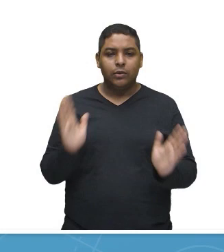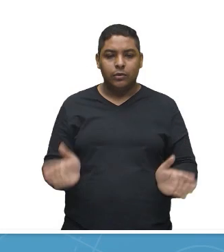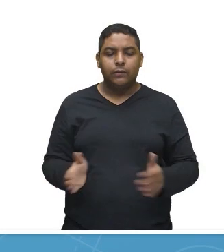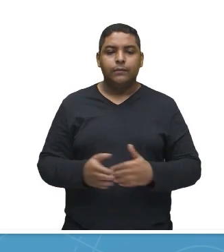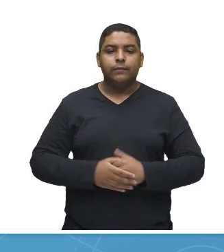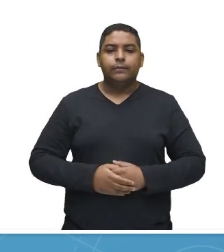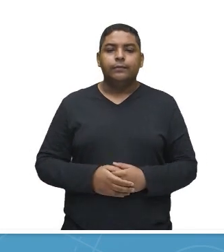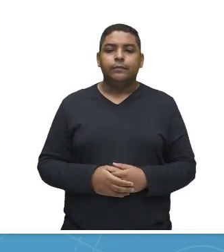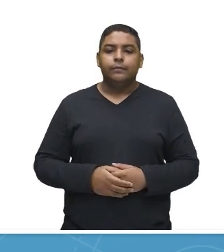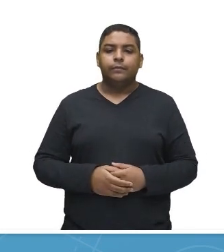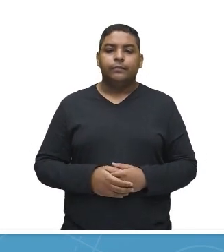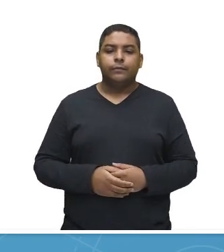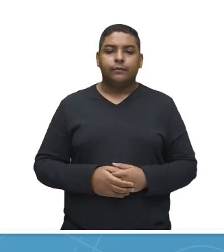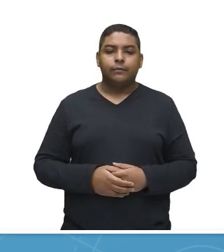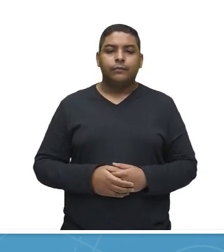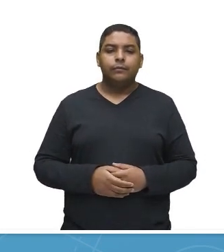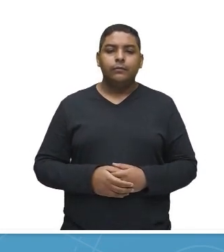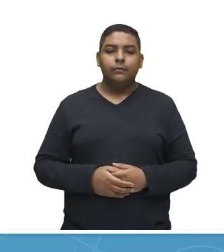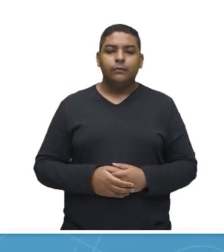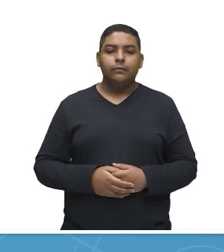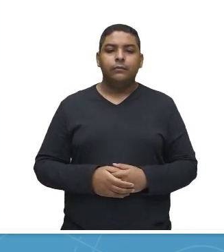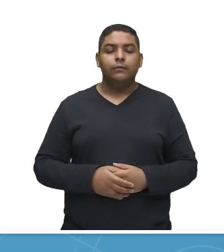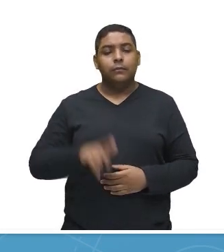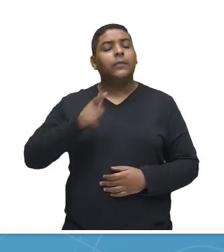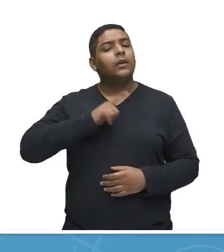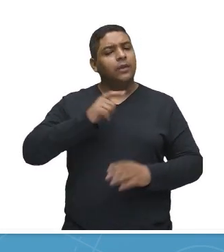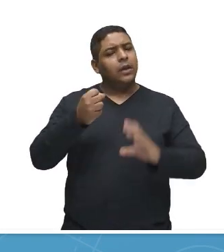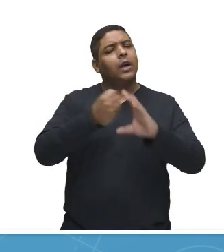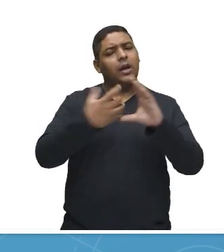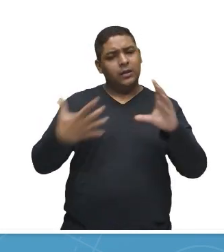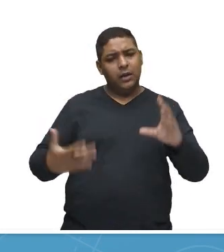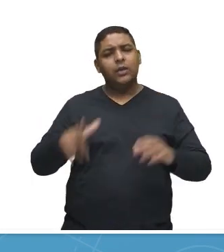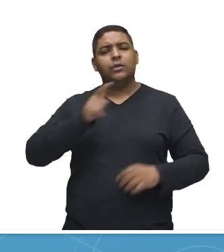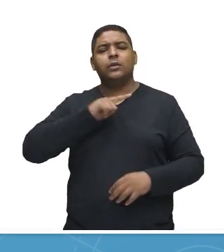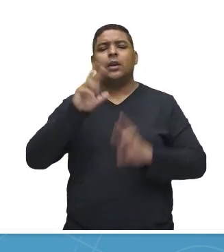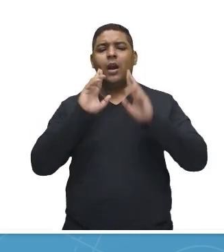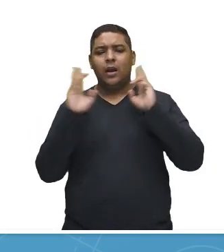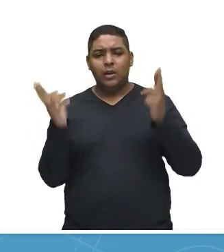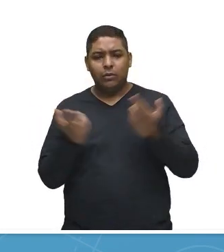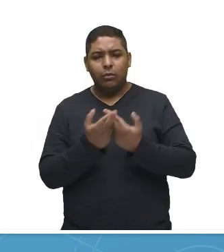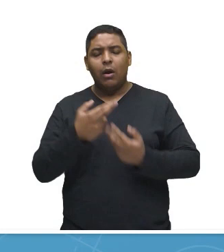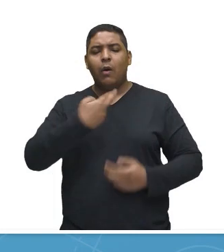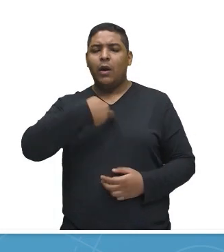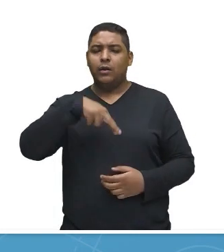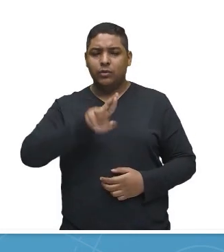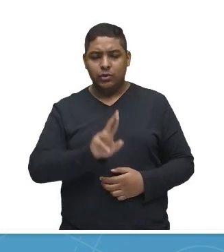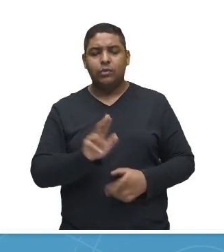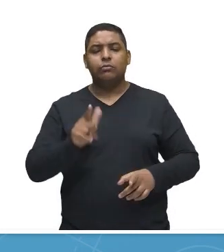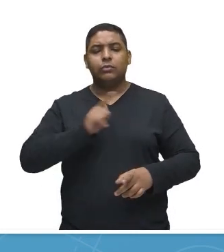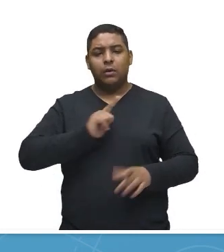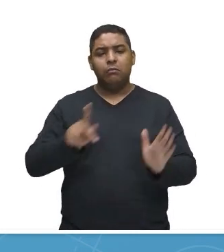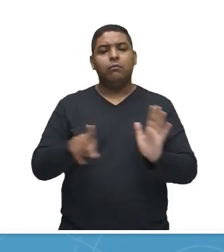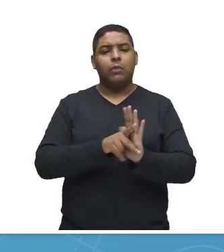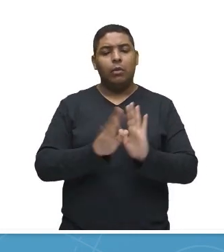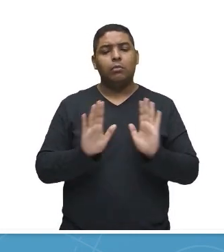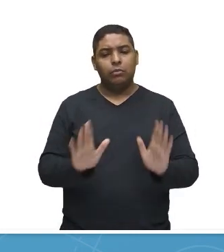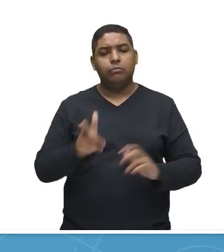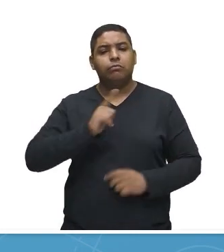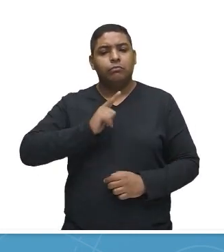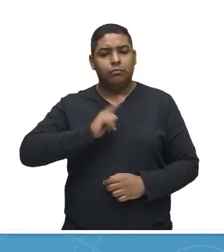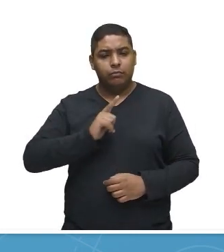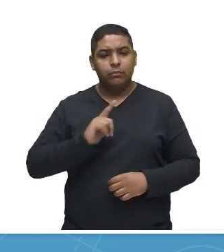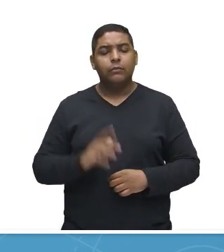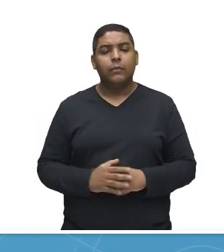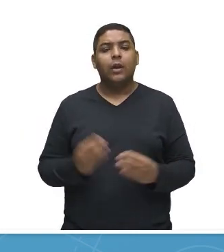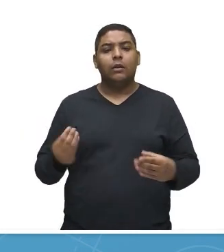indígena também tem aí as suas características, tem os seus ritos, as suas crenças. Então, o Cauca ele está dentro desse